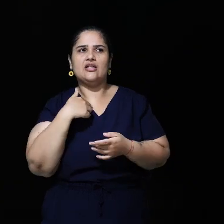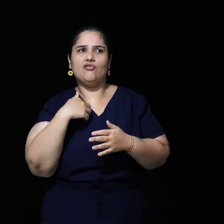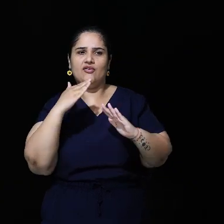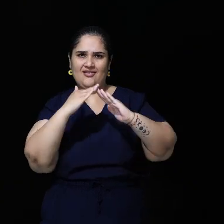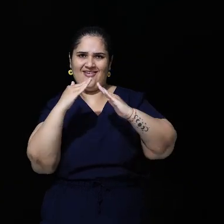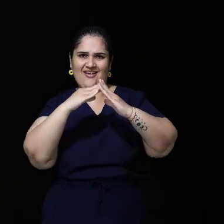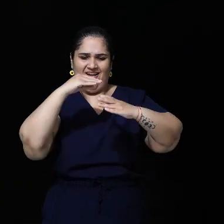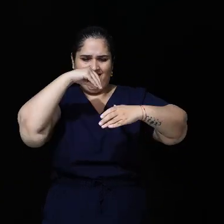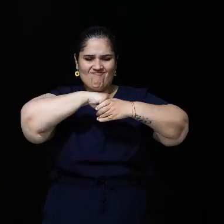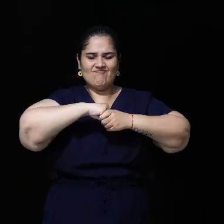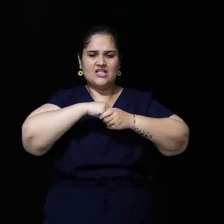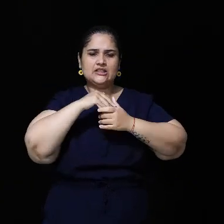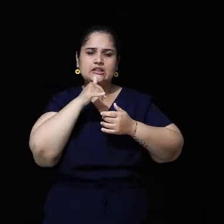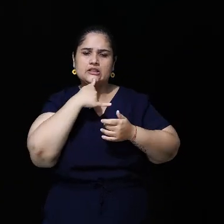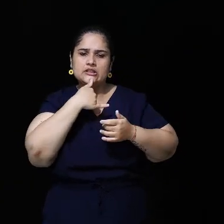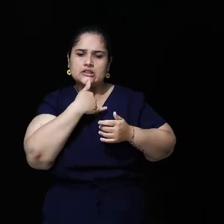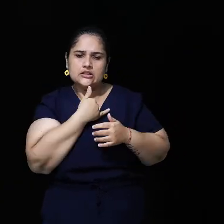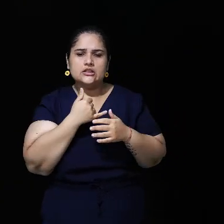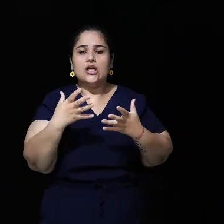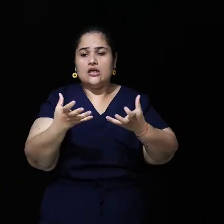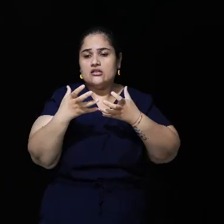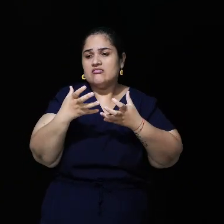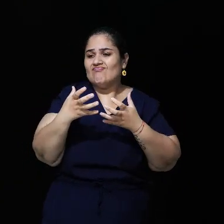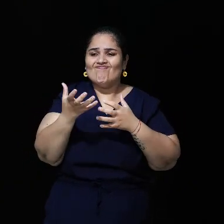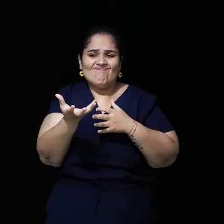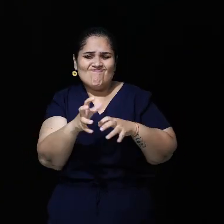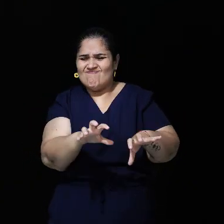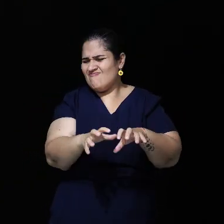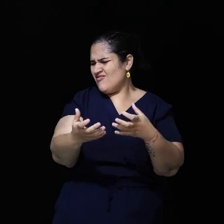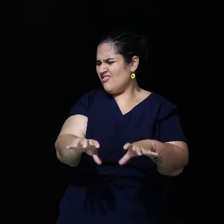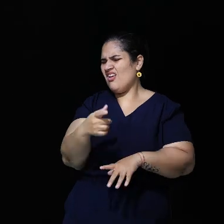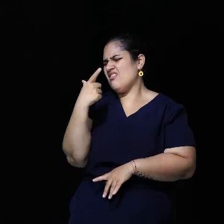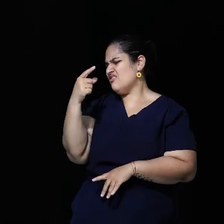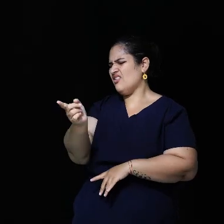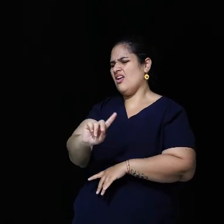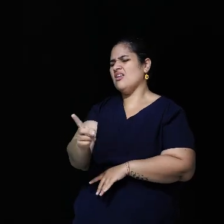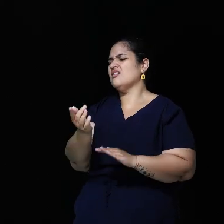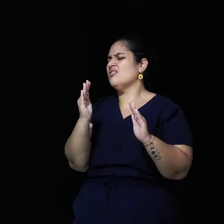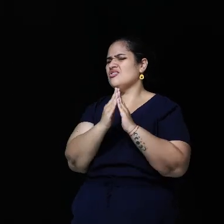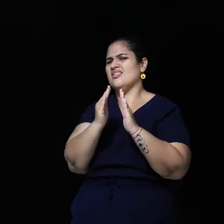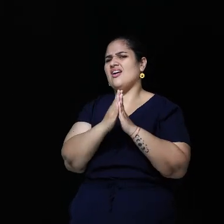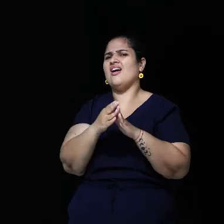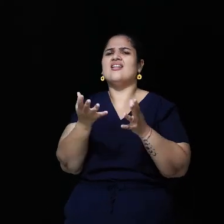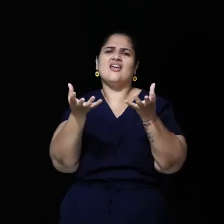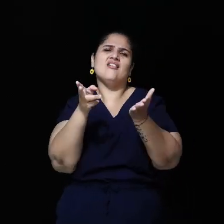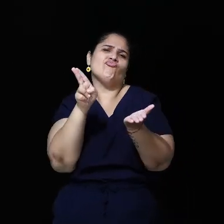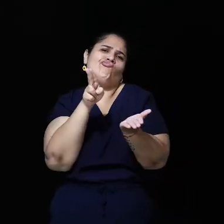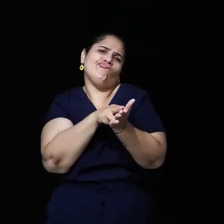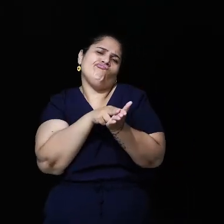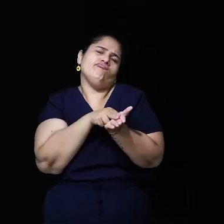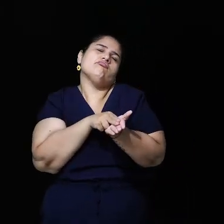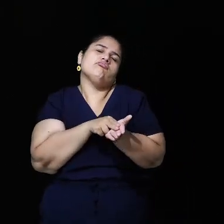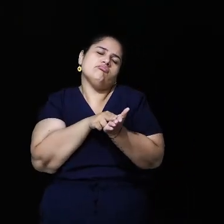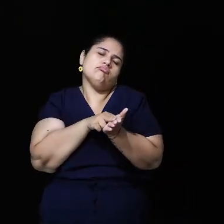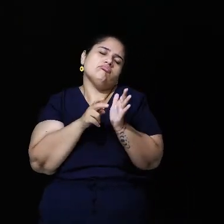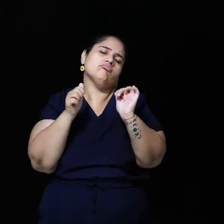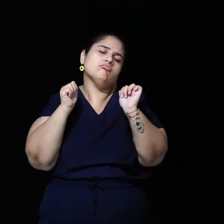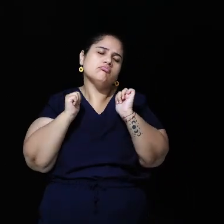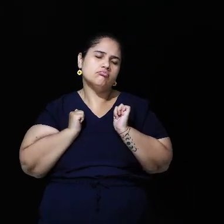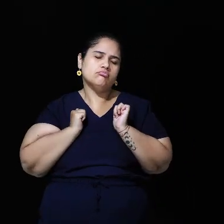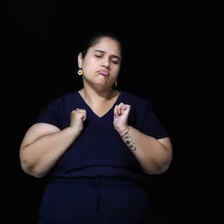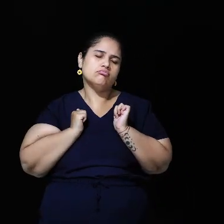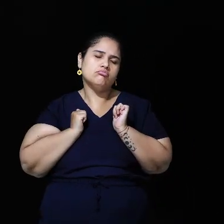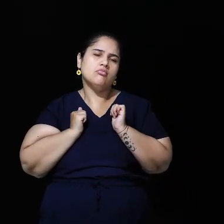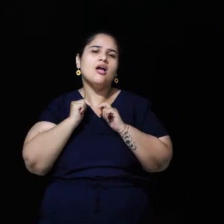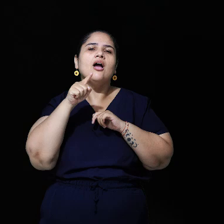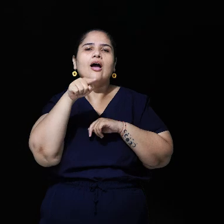às vezes eu não quero sair, porque vem o desânimo. Tipo assim, hoje eu não vou sair não, vou ficar deitada. Aí tu se incomoda. Aí no outro dia tu se incomoda